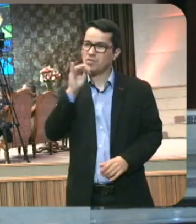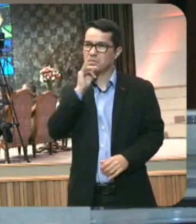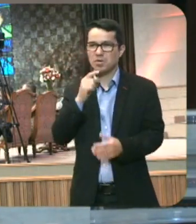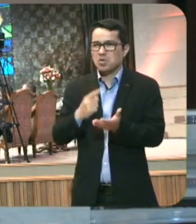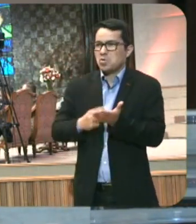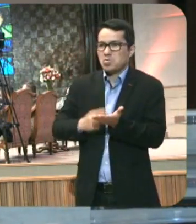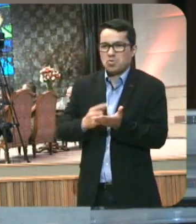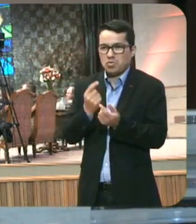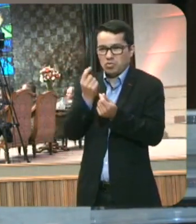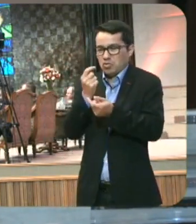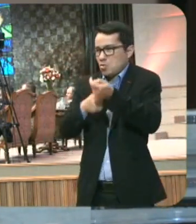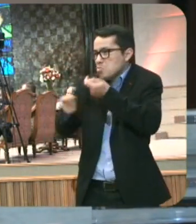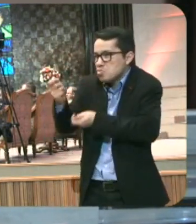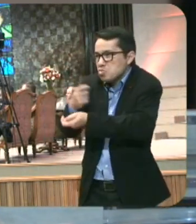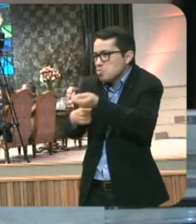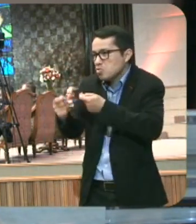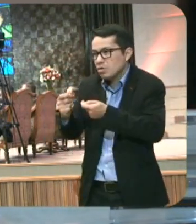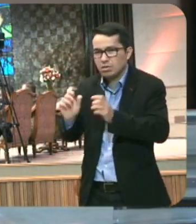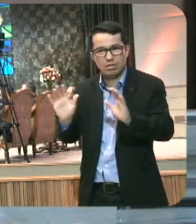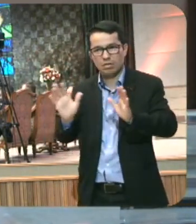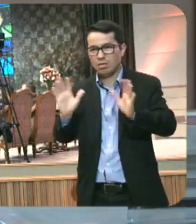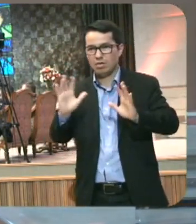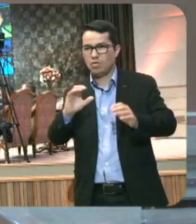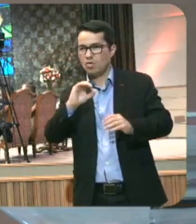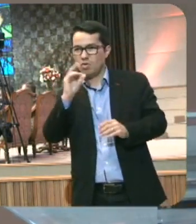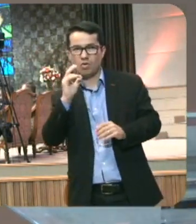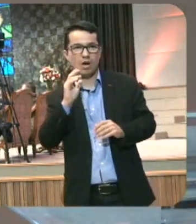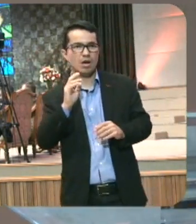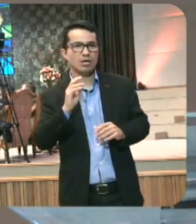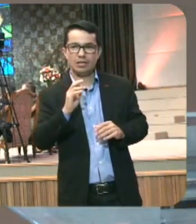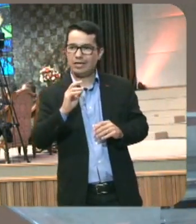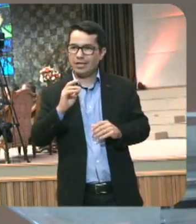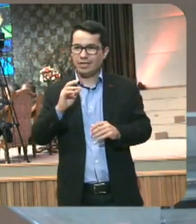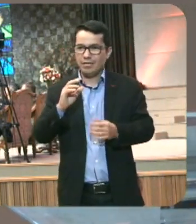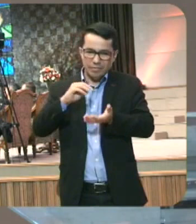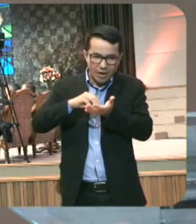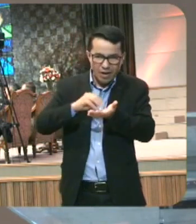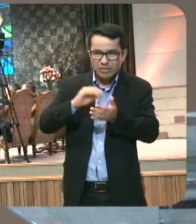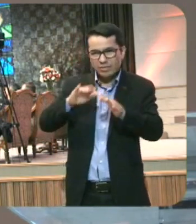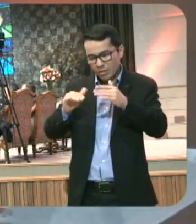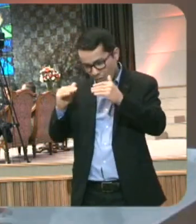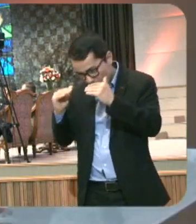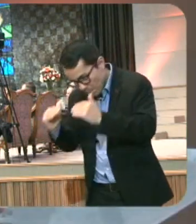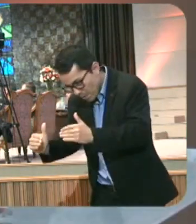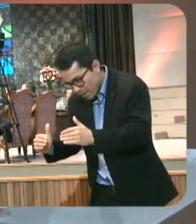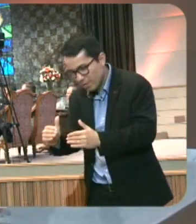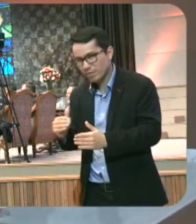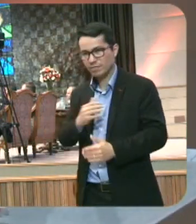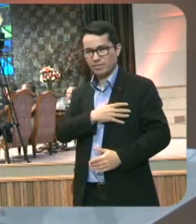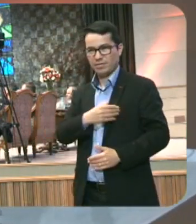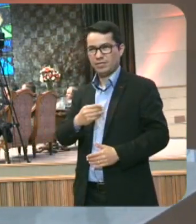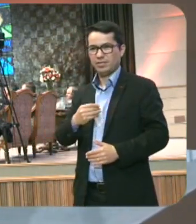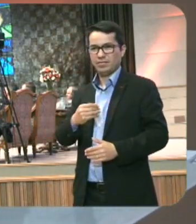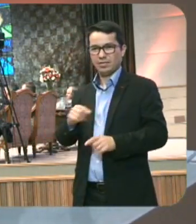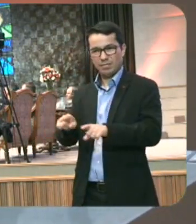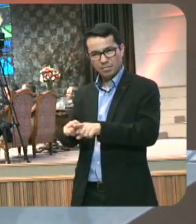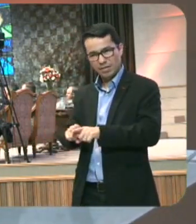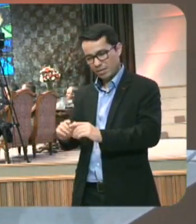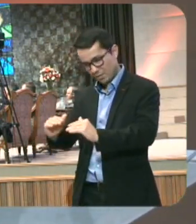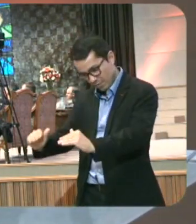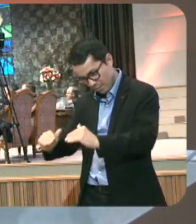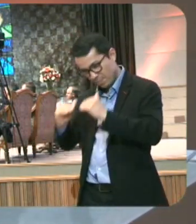estou falando dos compromissos que a gente faz com os nossos filhos, que a gente faz com a nossa esposa, que a gente faz com a